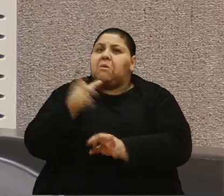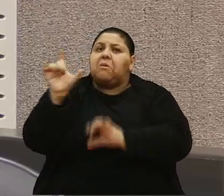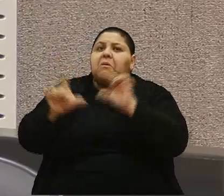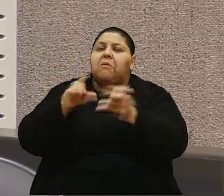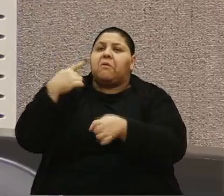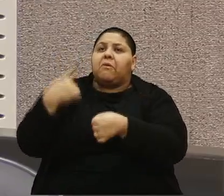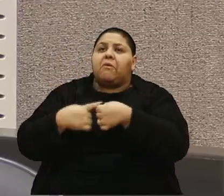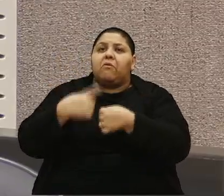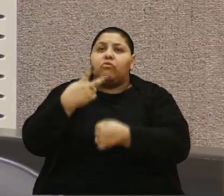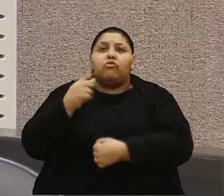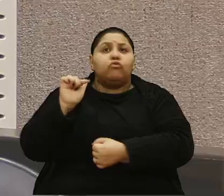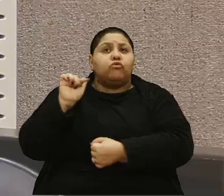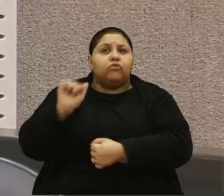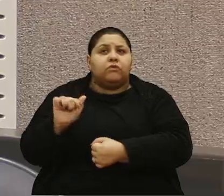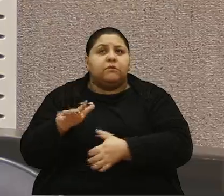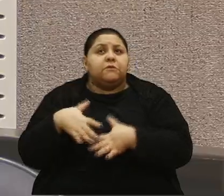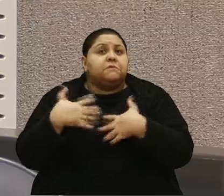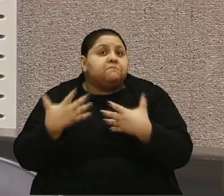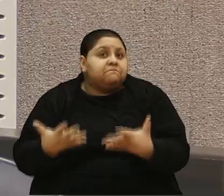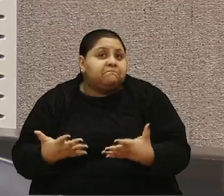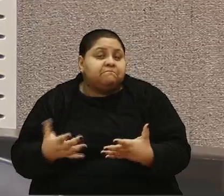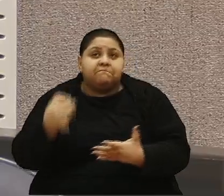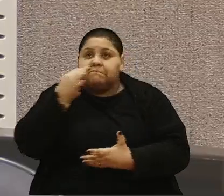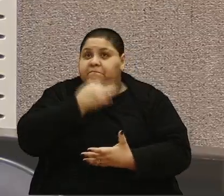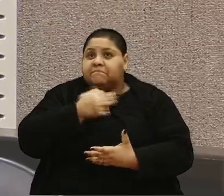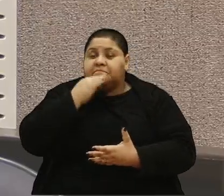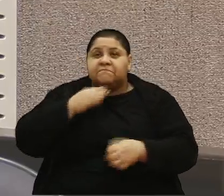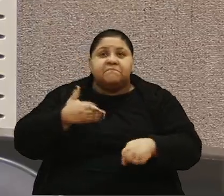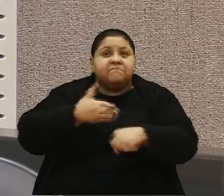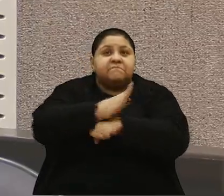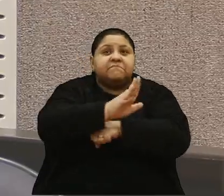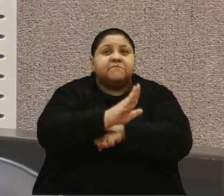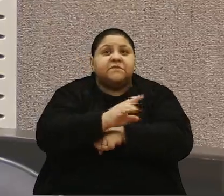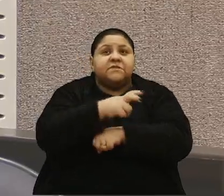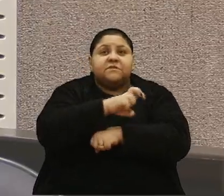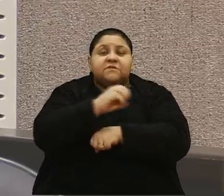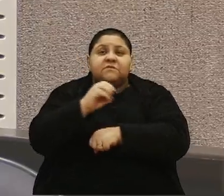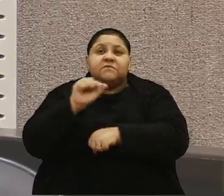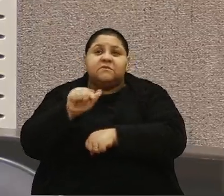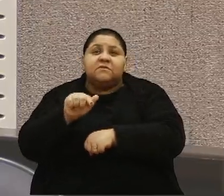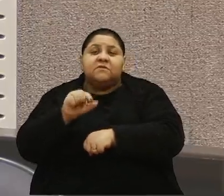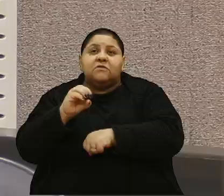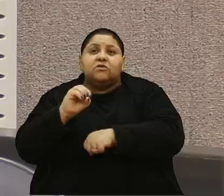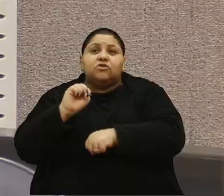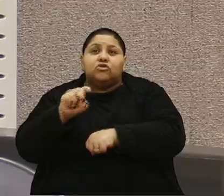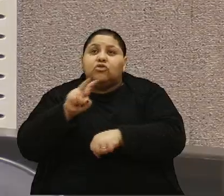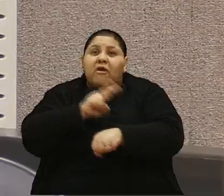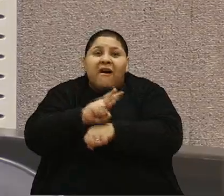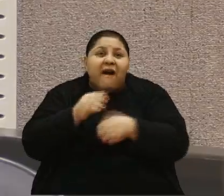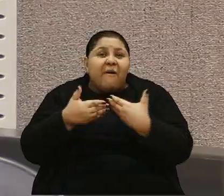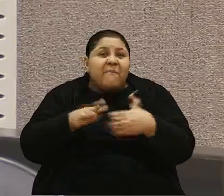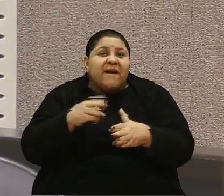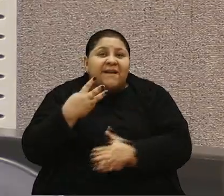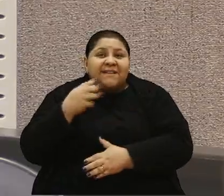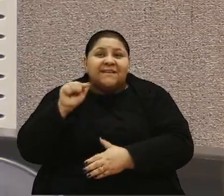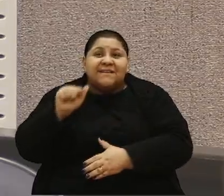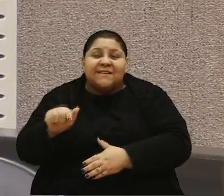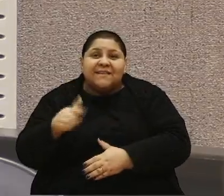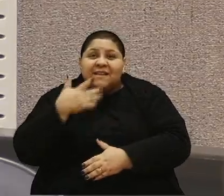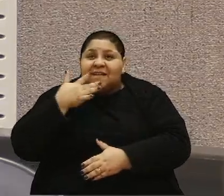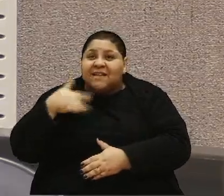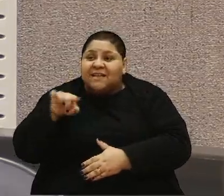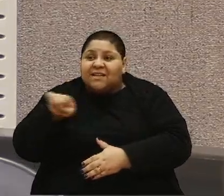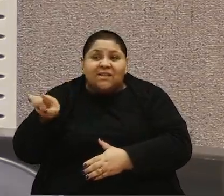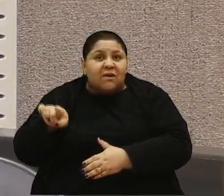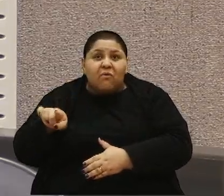nossa cidade? 2.000. Pois é, Caxias passou de 500 mil e só o número de vagas em aberto são 3.000. Só crianças que não estão